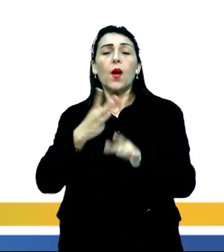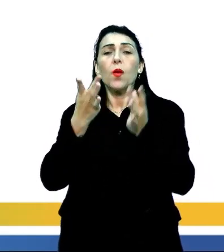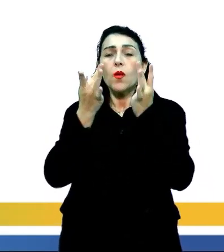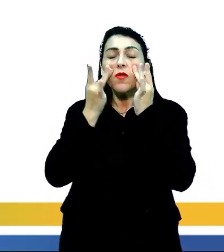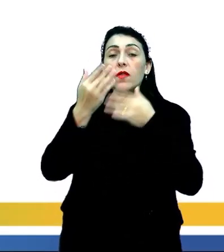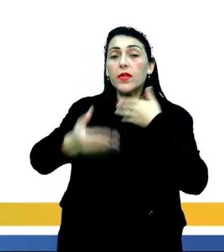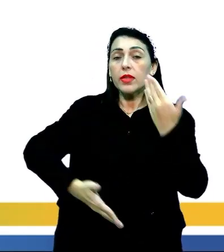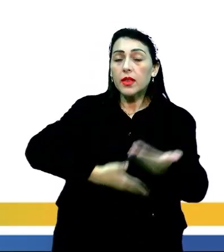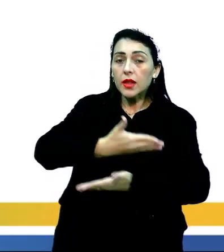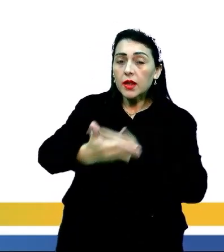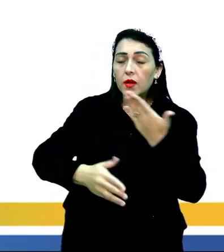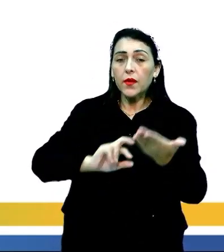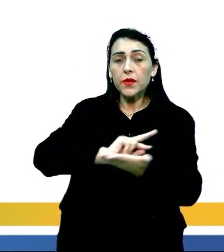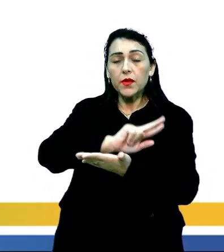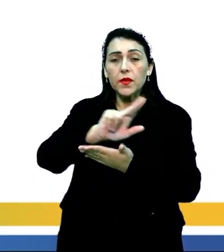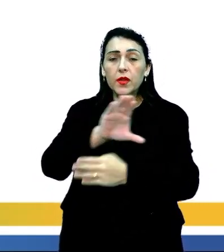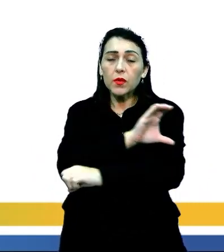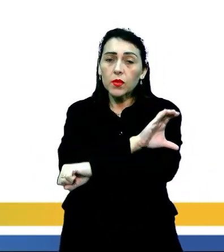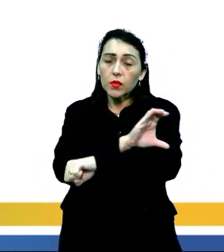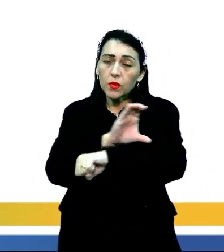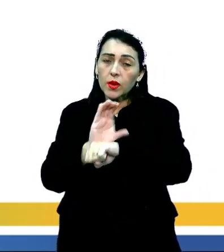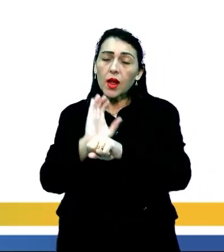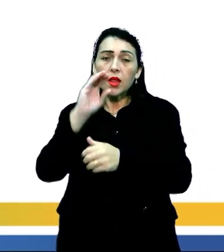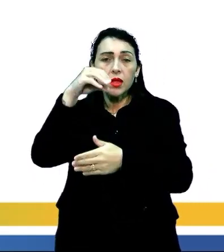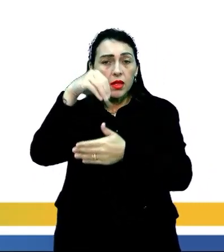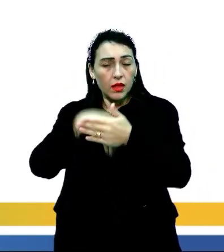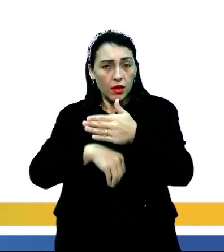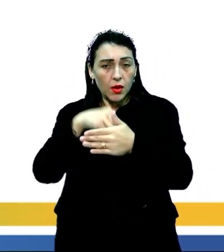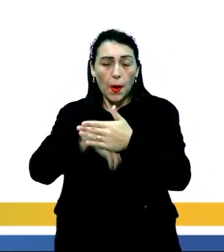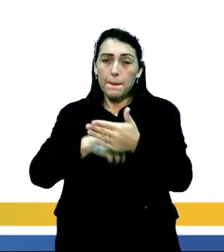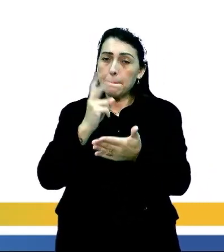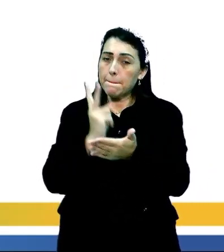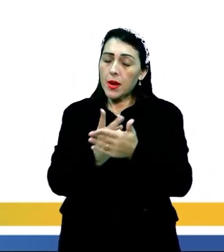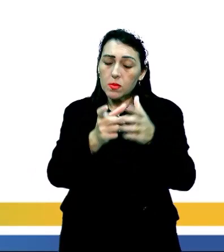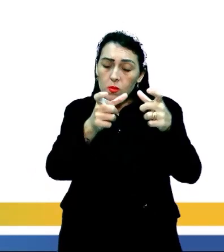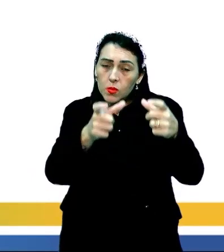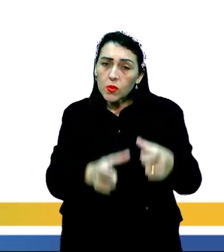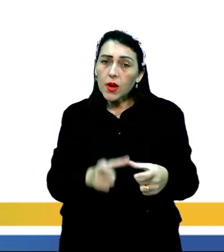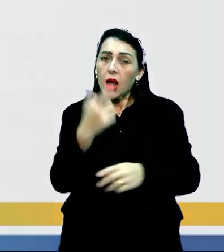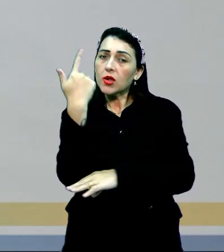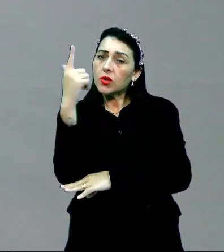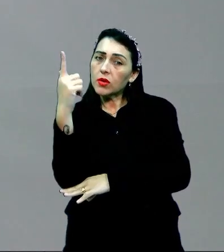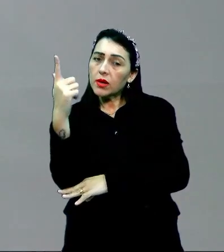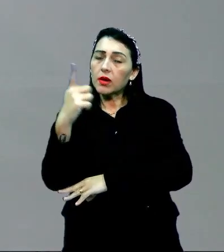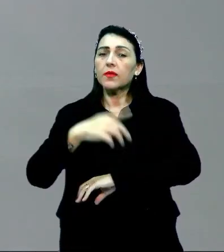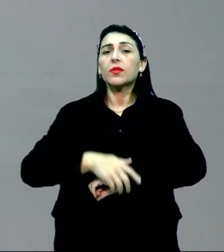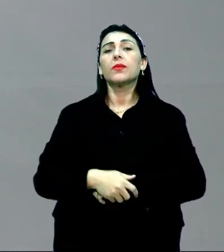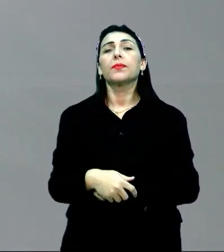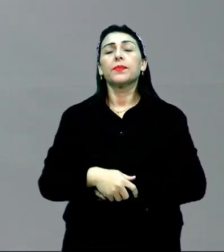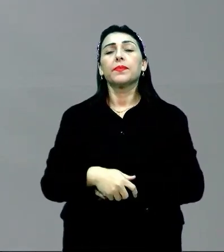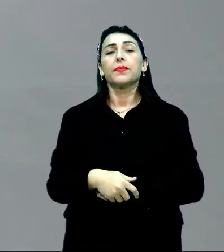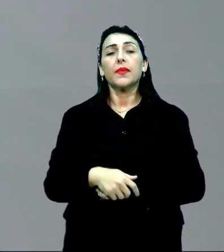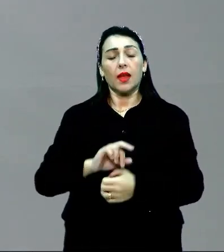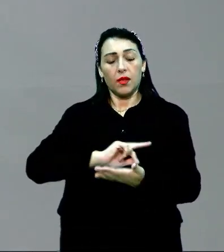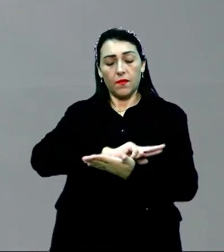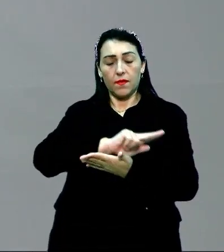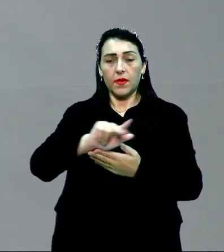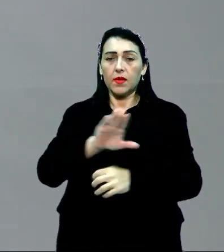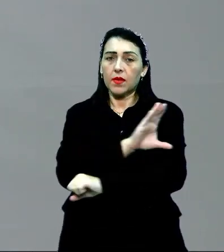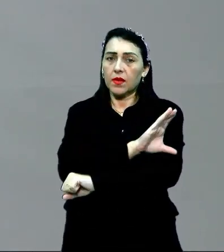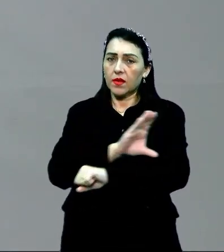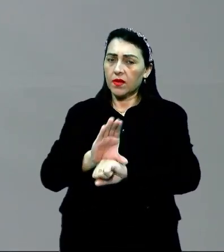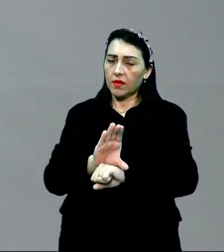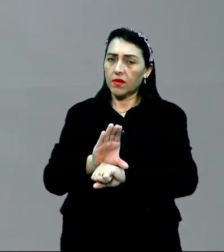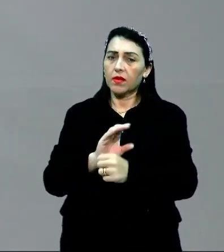interação entre diferentes culturas dentro de um mesmo espaço geográfico então a diversidade cultural